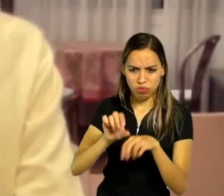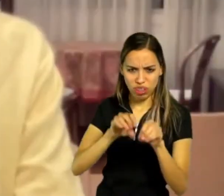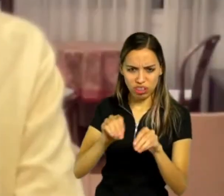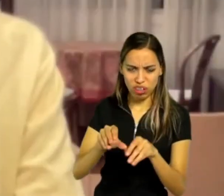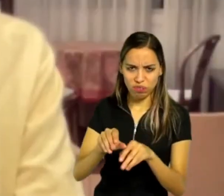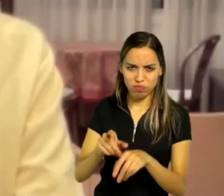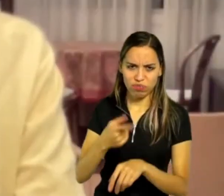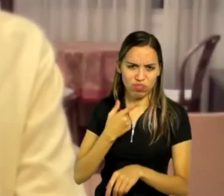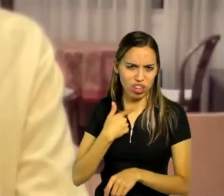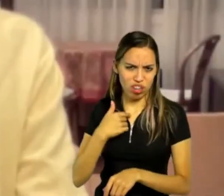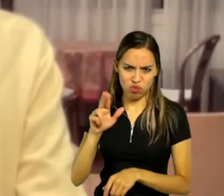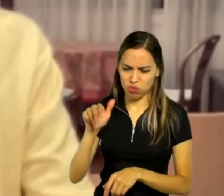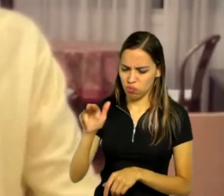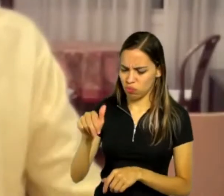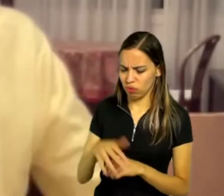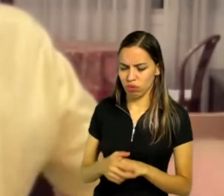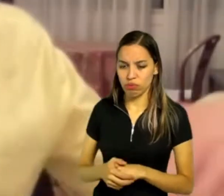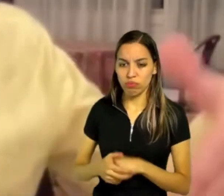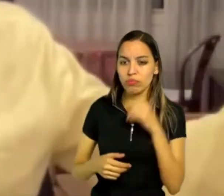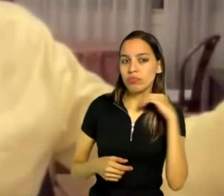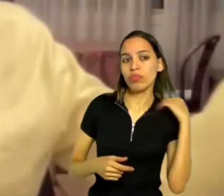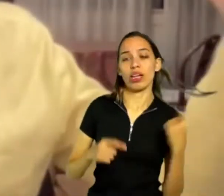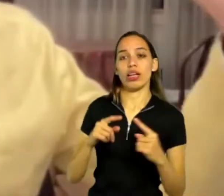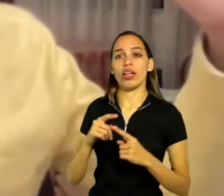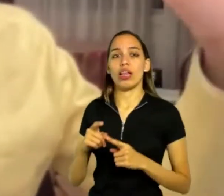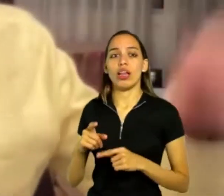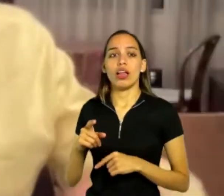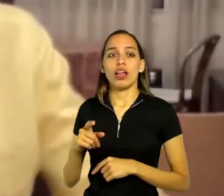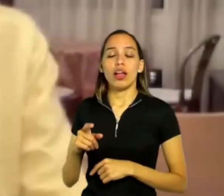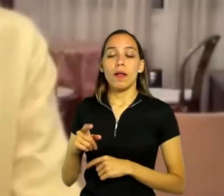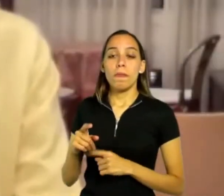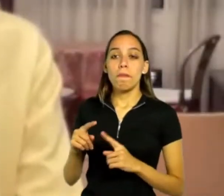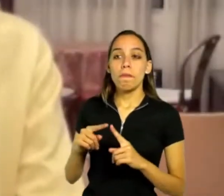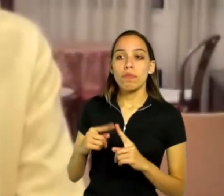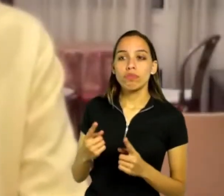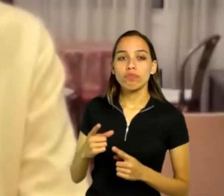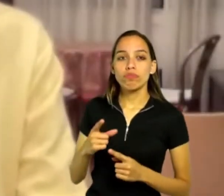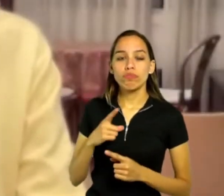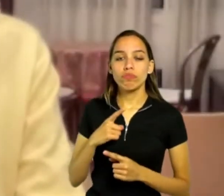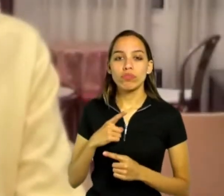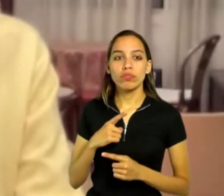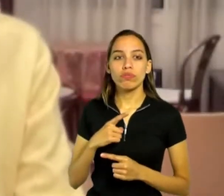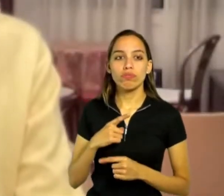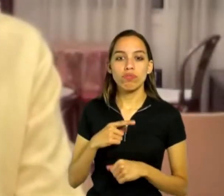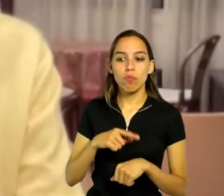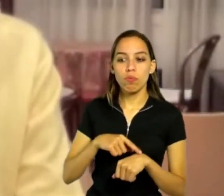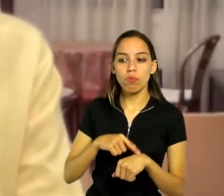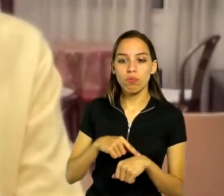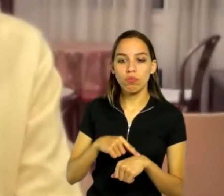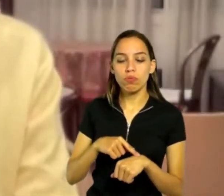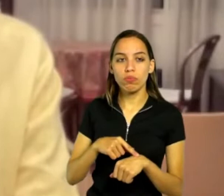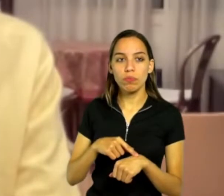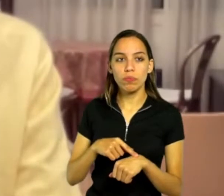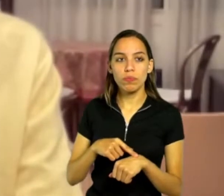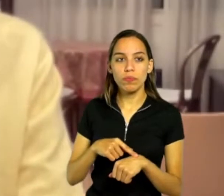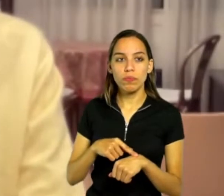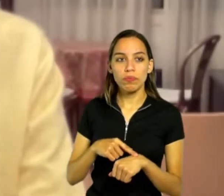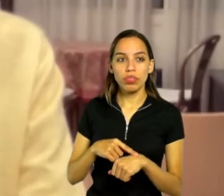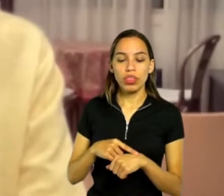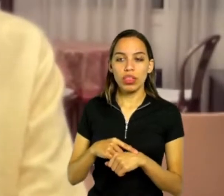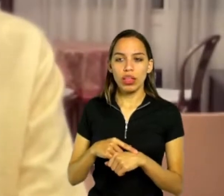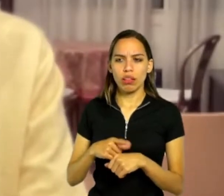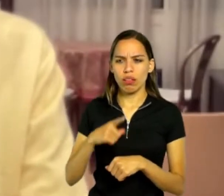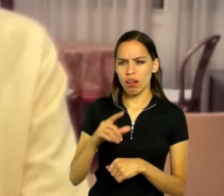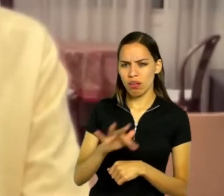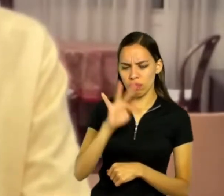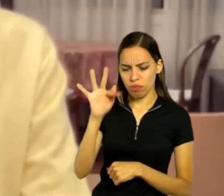nome que eu dei, e que depois ele transformou numa maior universidade do Brasil, numa época, e